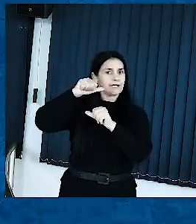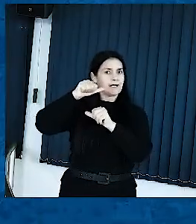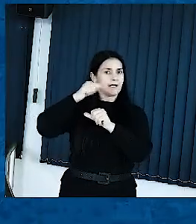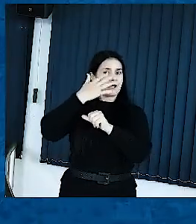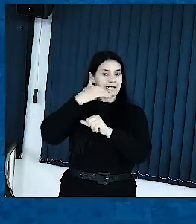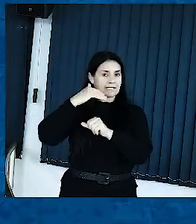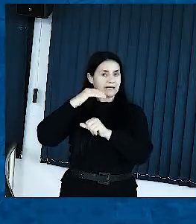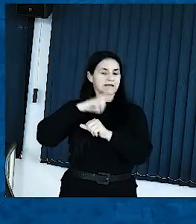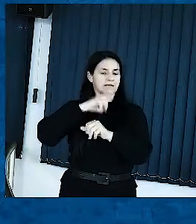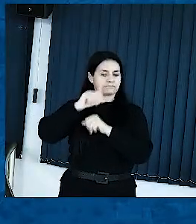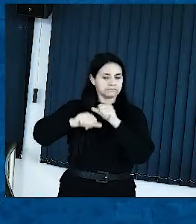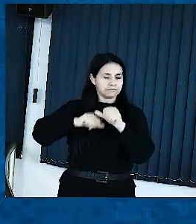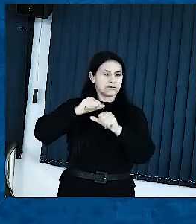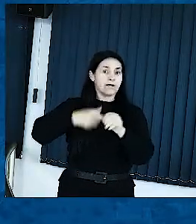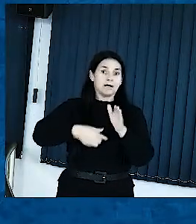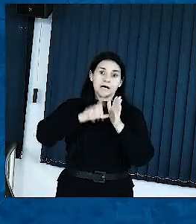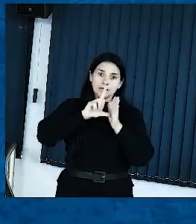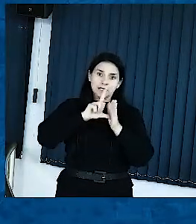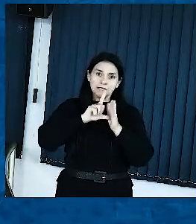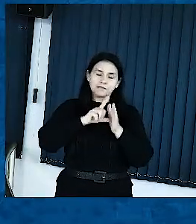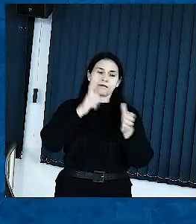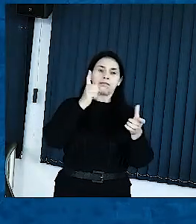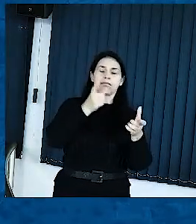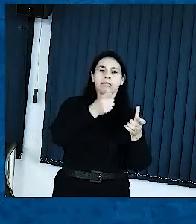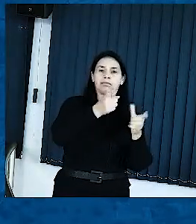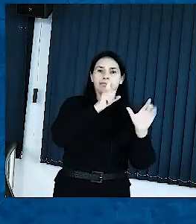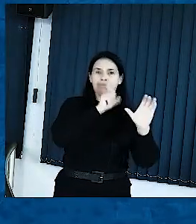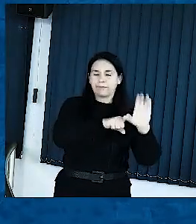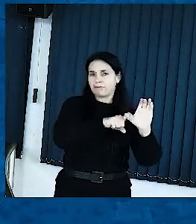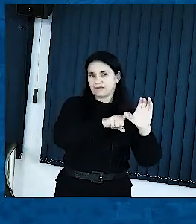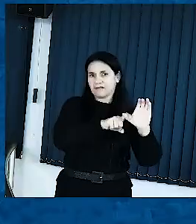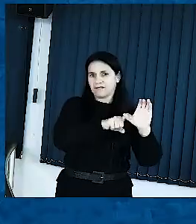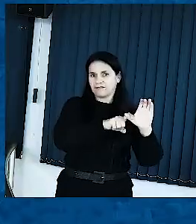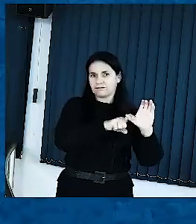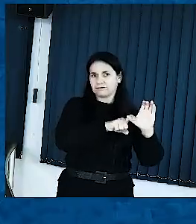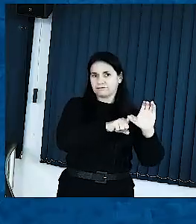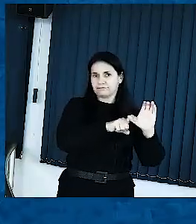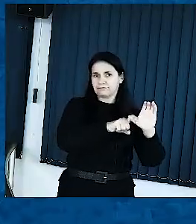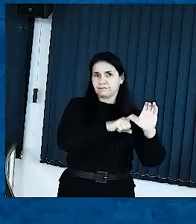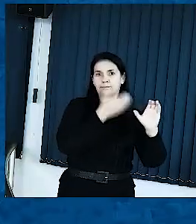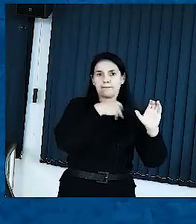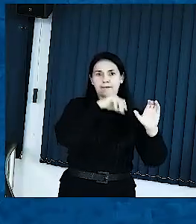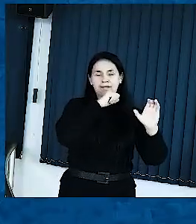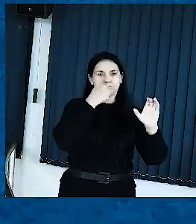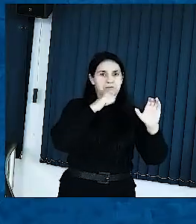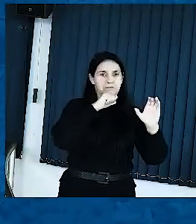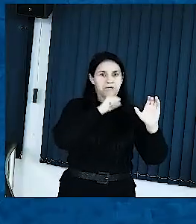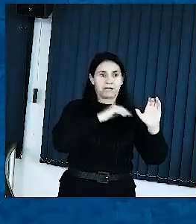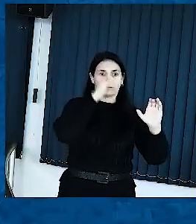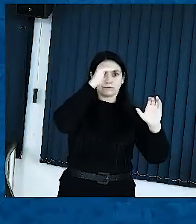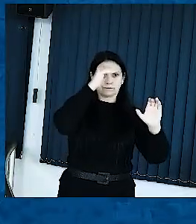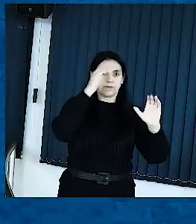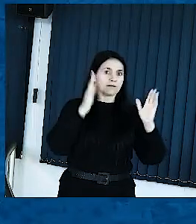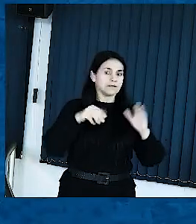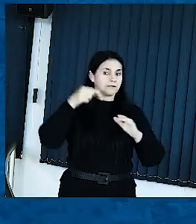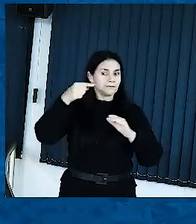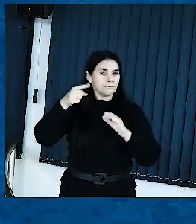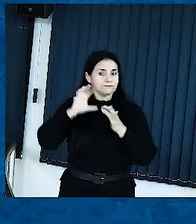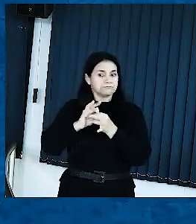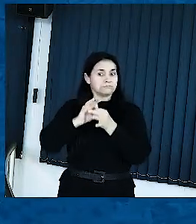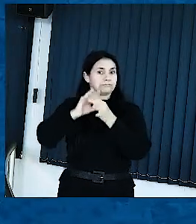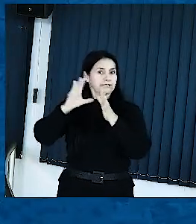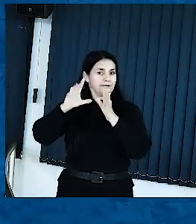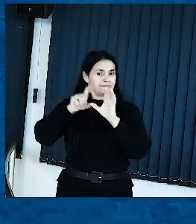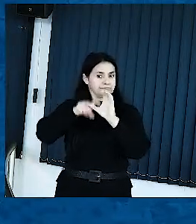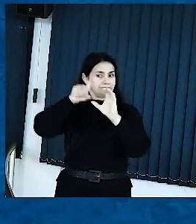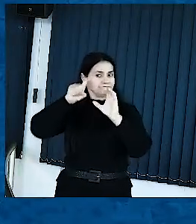uma criança que é totalmente dependente num adulto que pode ficar independente lá na frente. Mas para isso eu